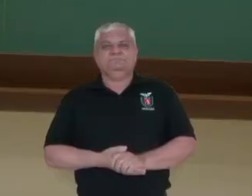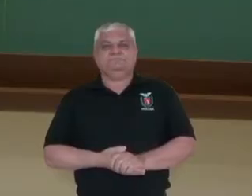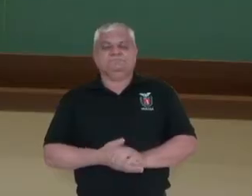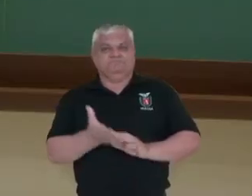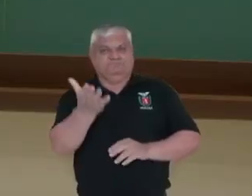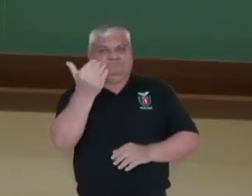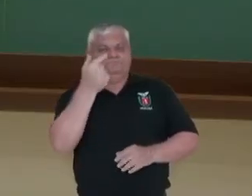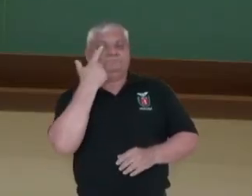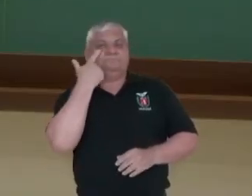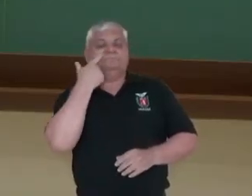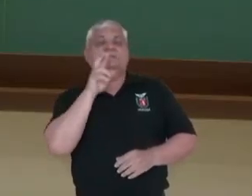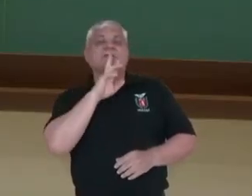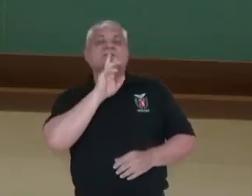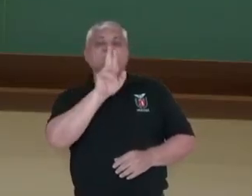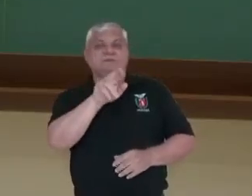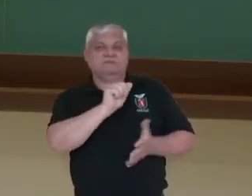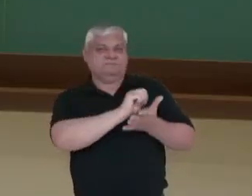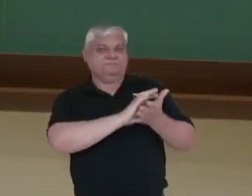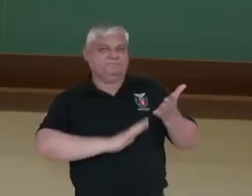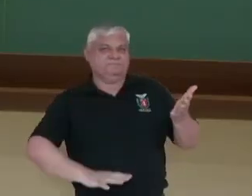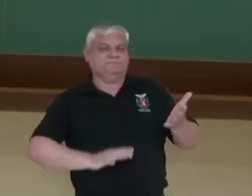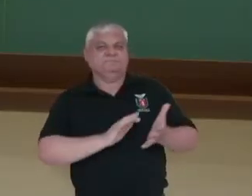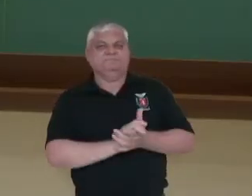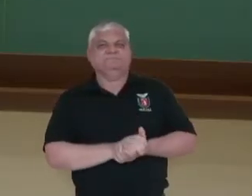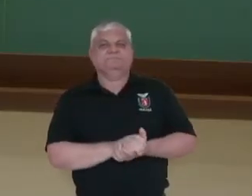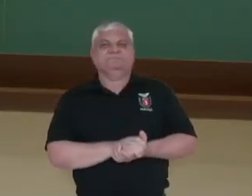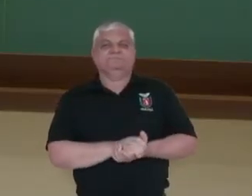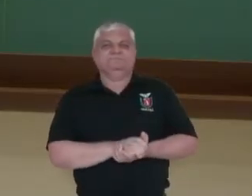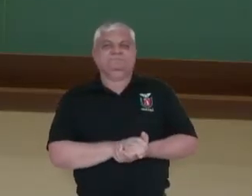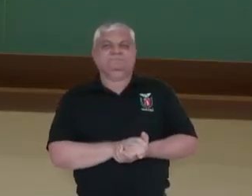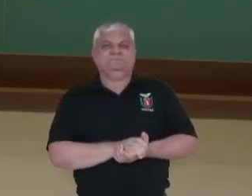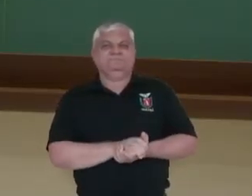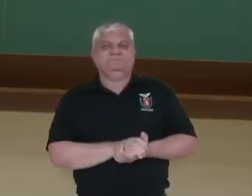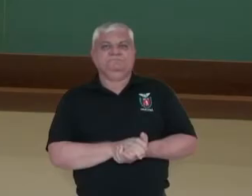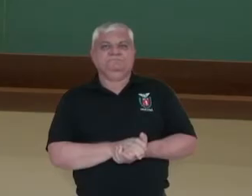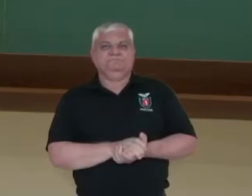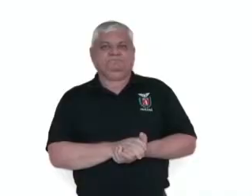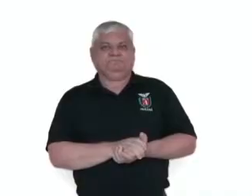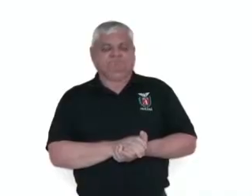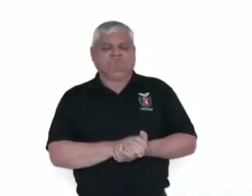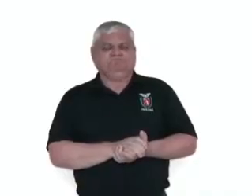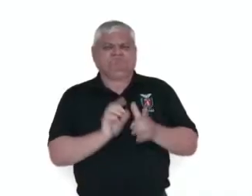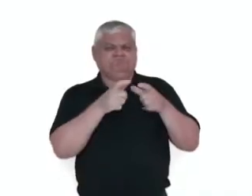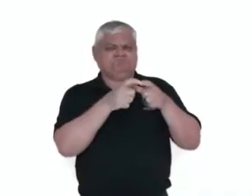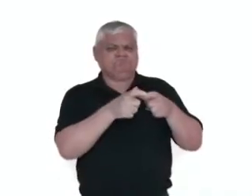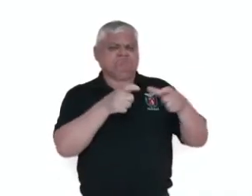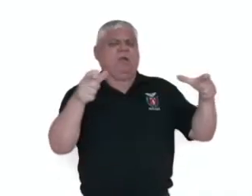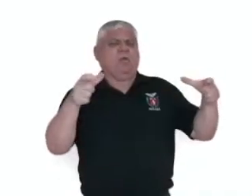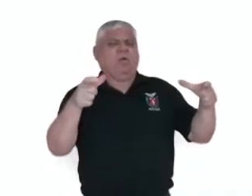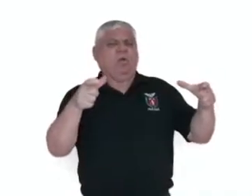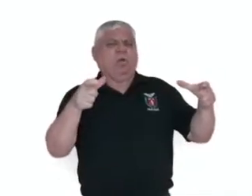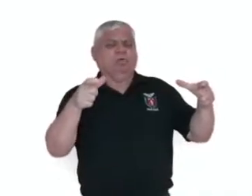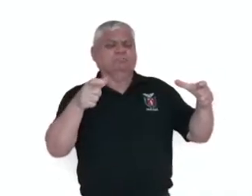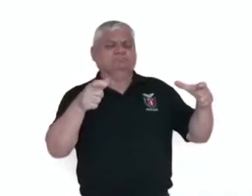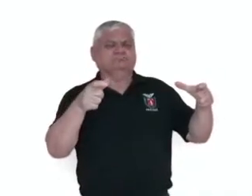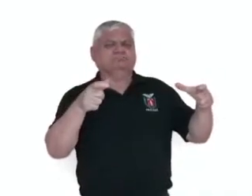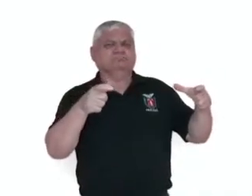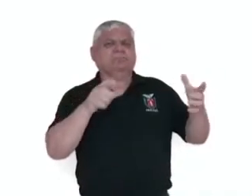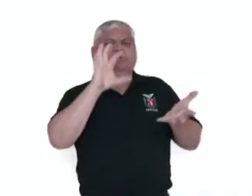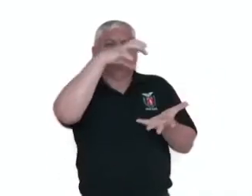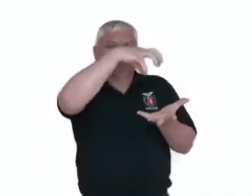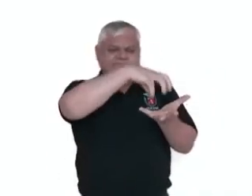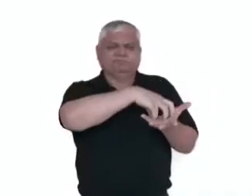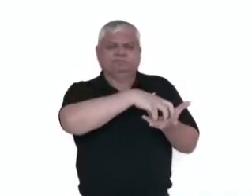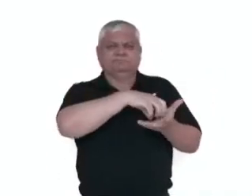Vamos lá então para a correção da nossa atividade, sétimos anos. Então veja, o maior e mais duradouro de todos